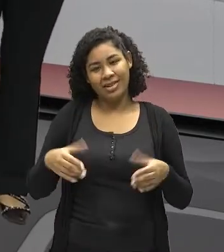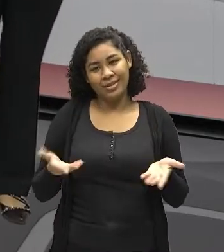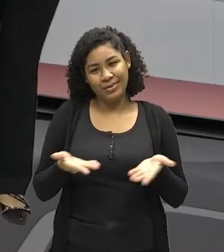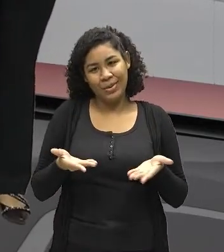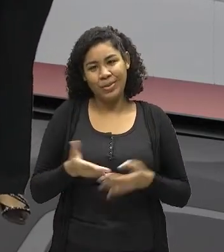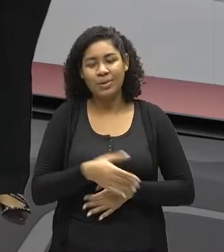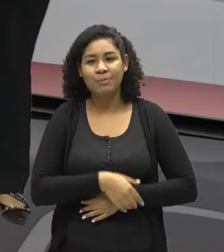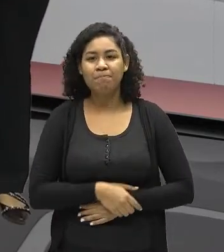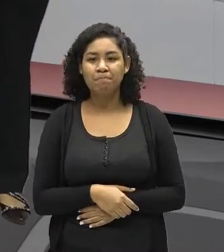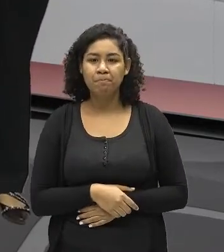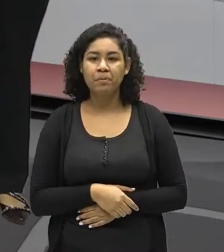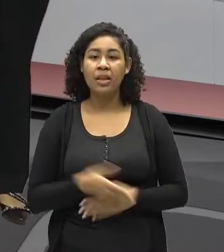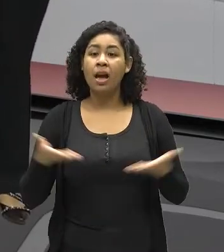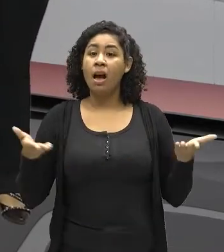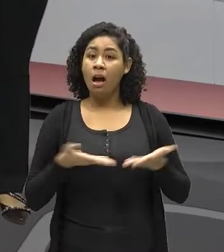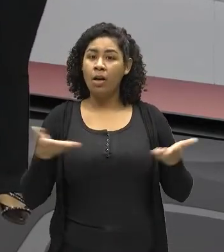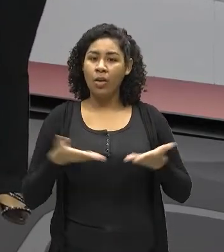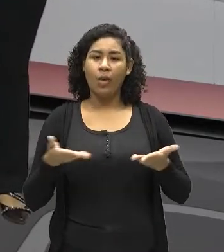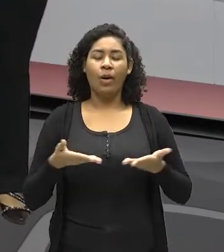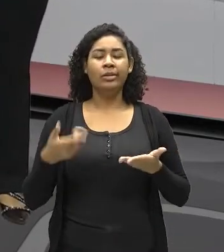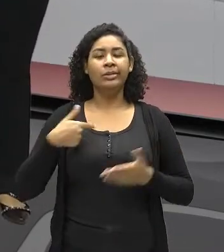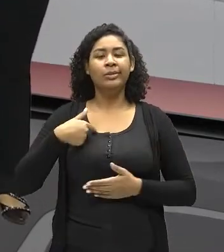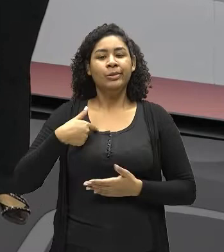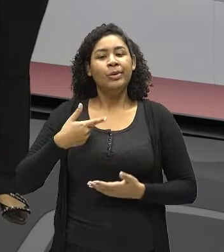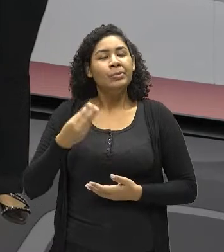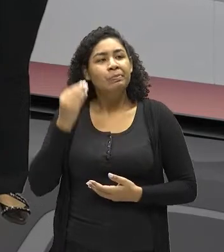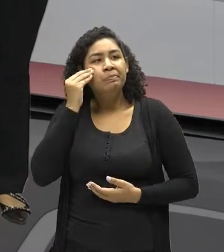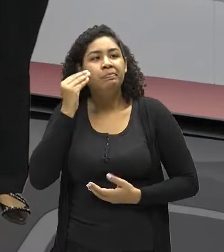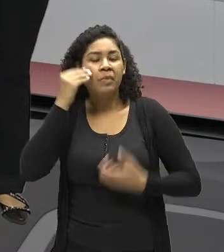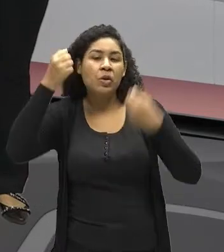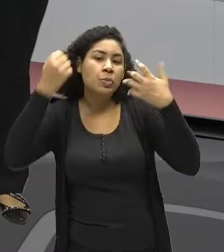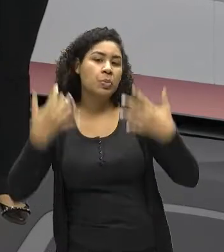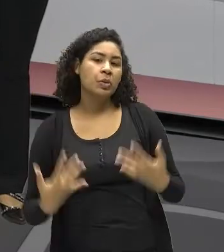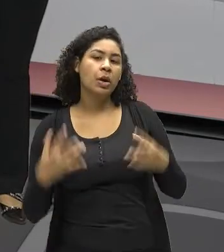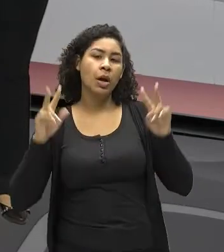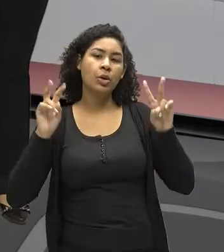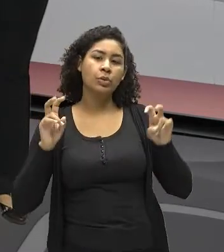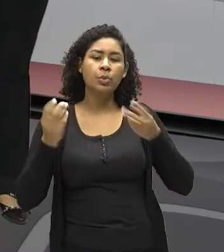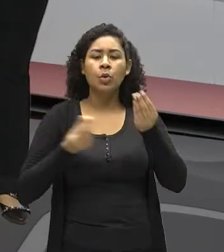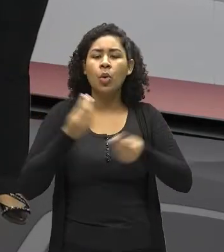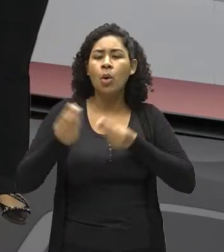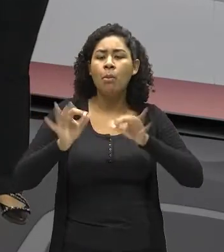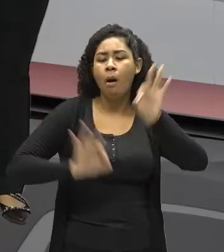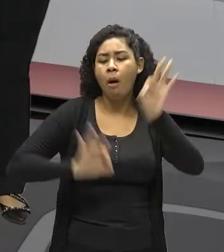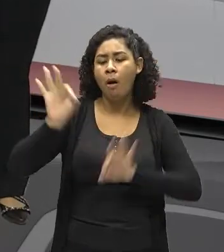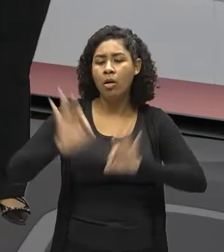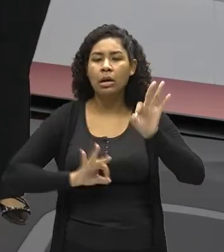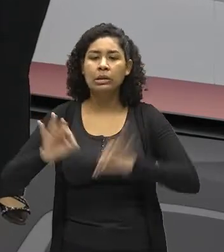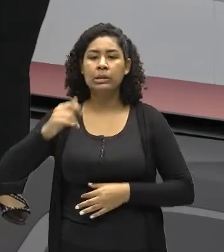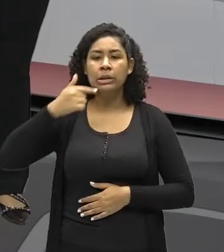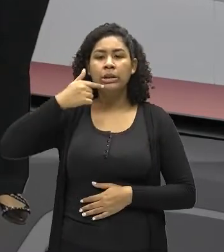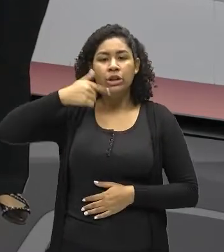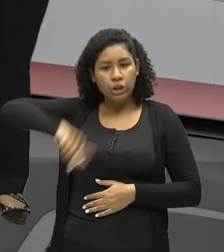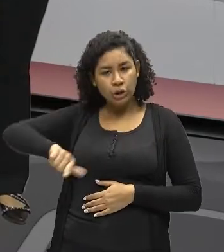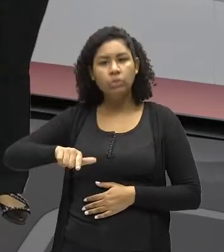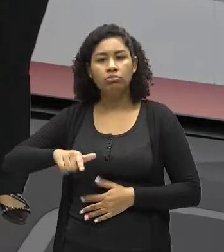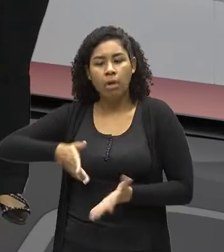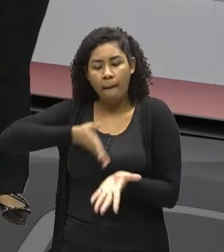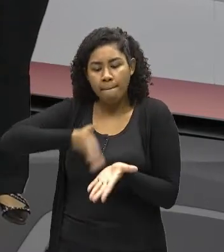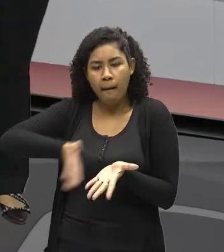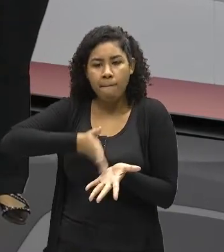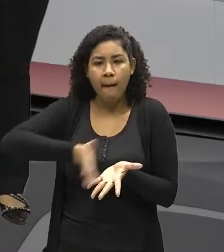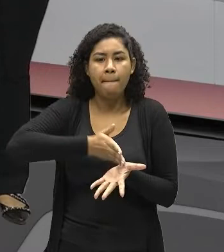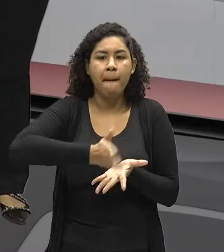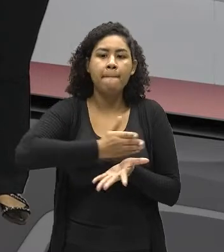vocês hoje, nesse momento, como é que se dava essa distribuição do tronco linguístico. A primeira coisa que vocês têm que saber, e eu